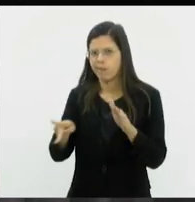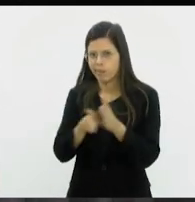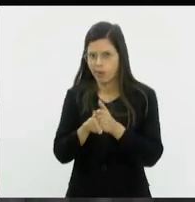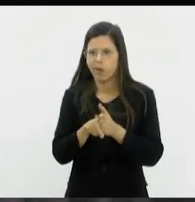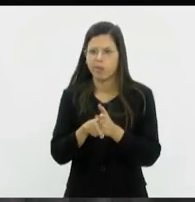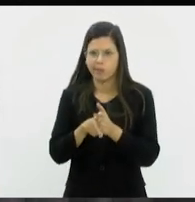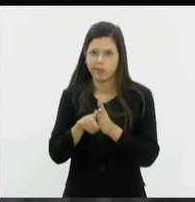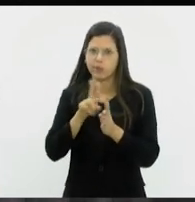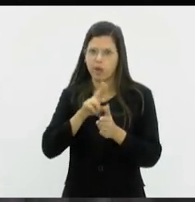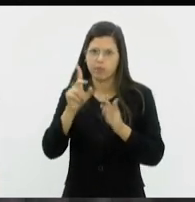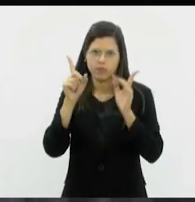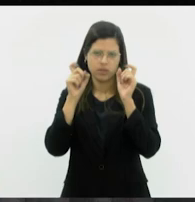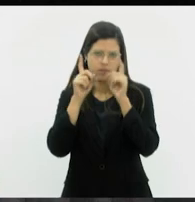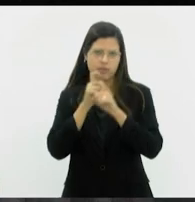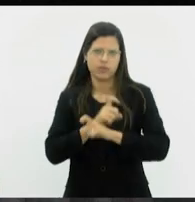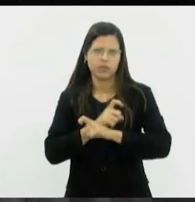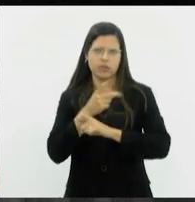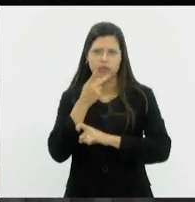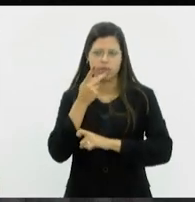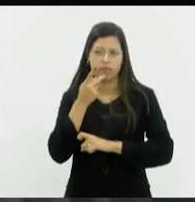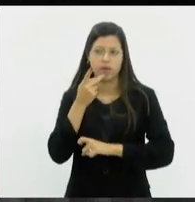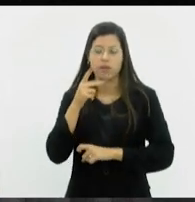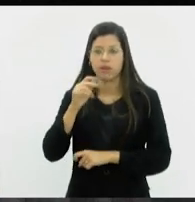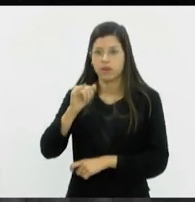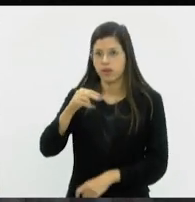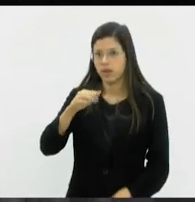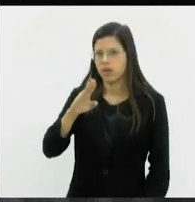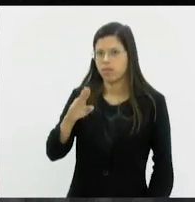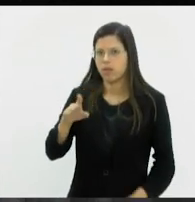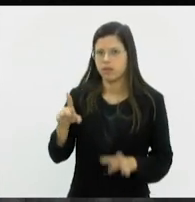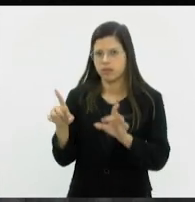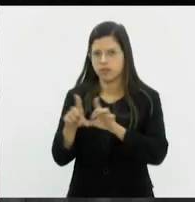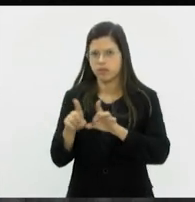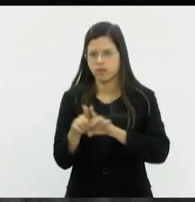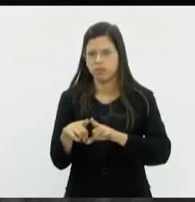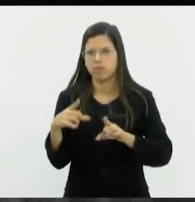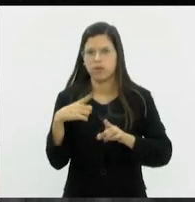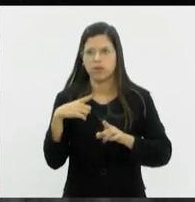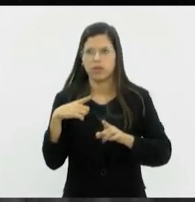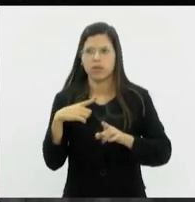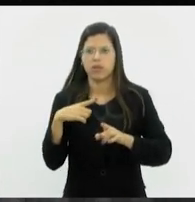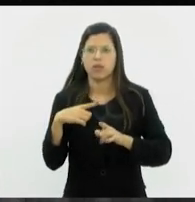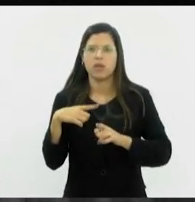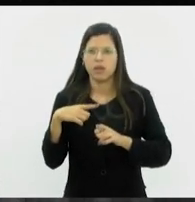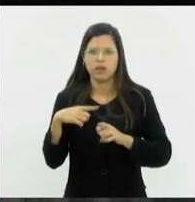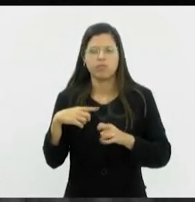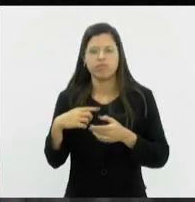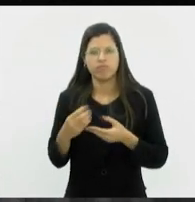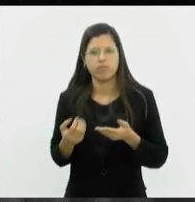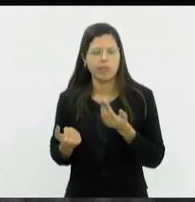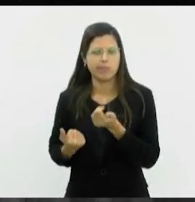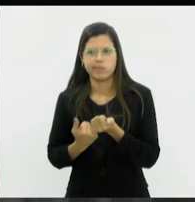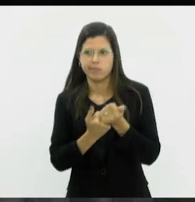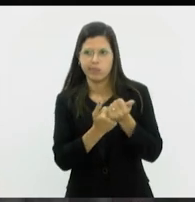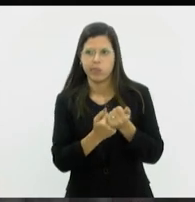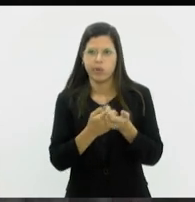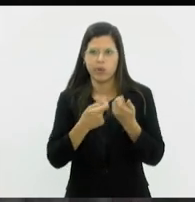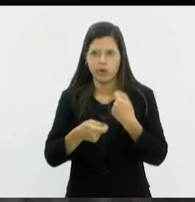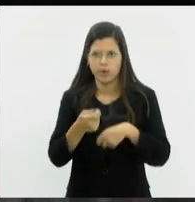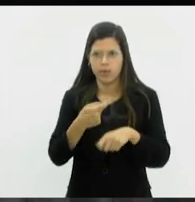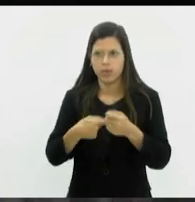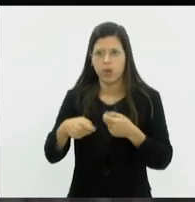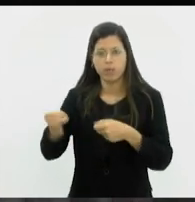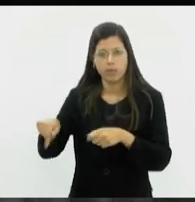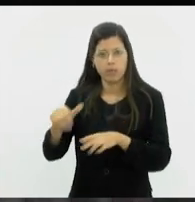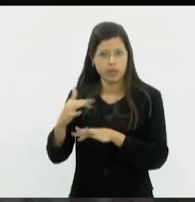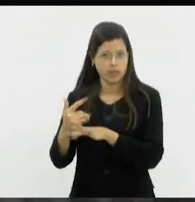difíceis da gente pronunciar. A INB também tem uma significativa contribuição econômica para o município de São